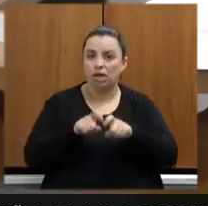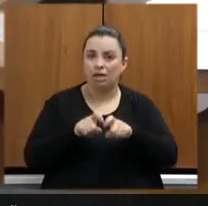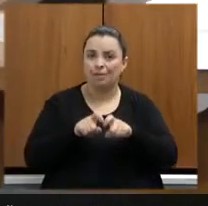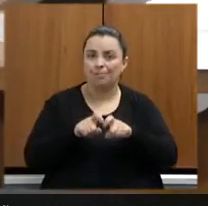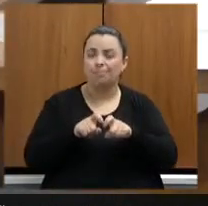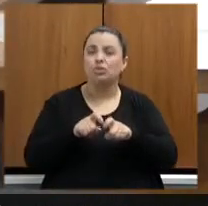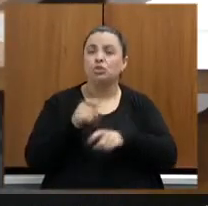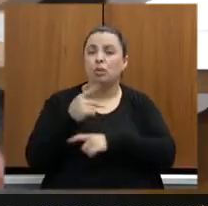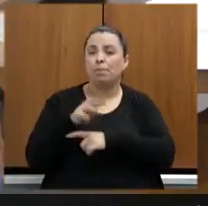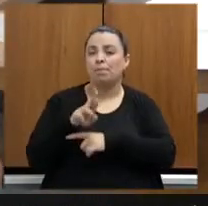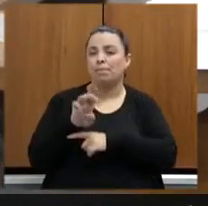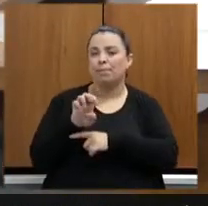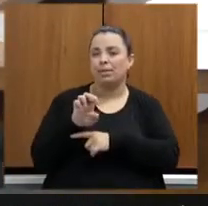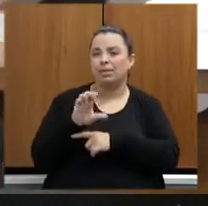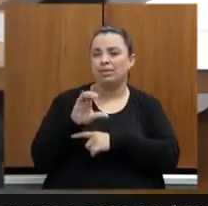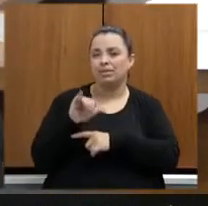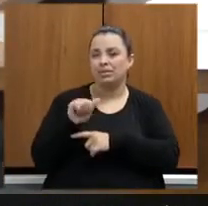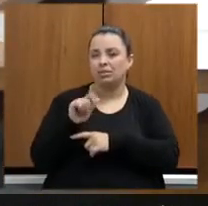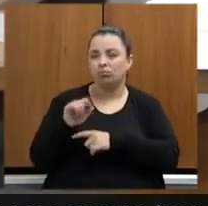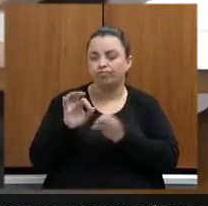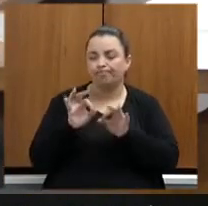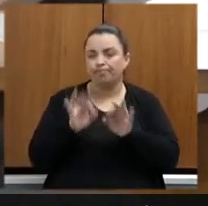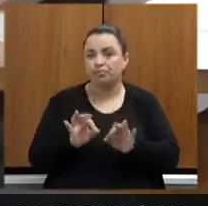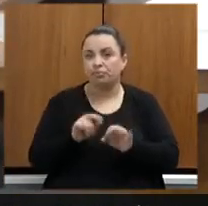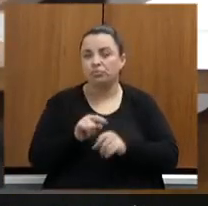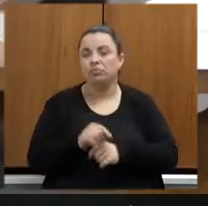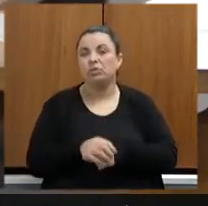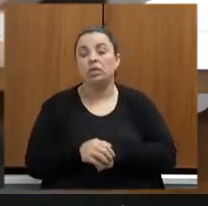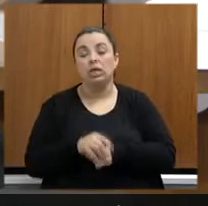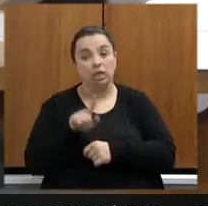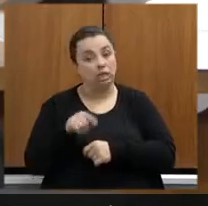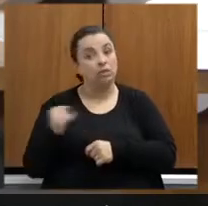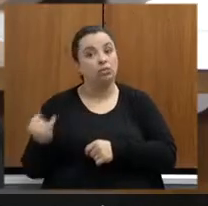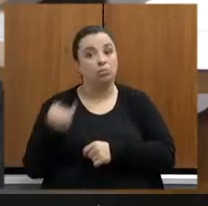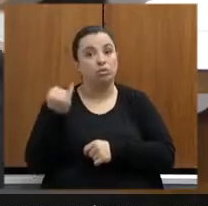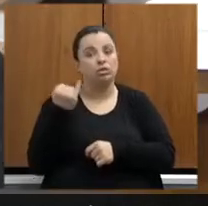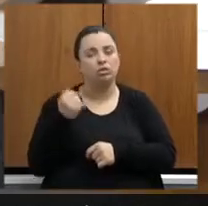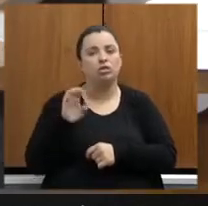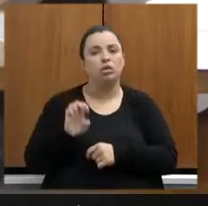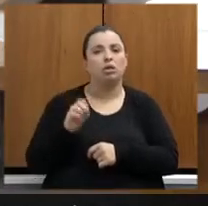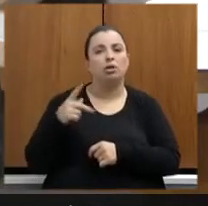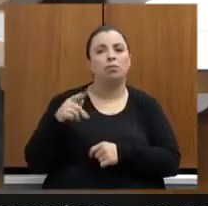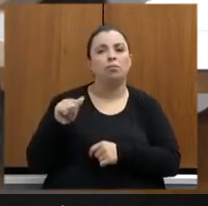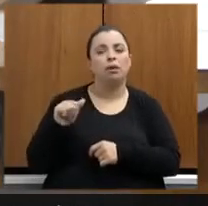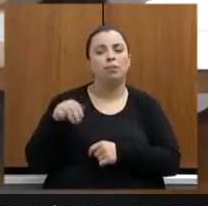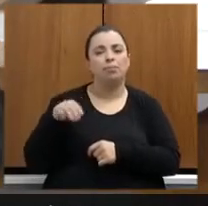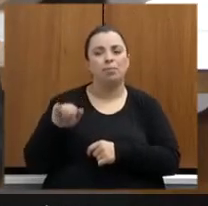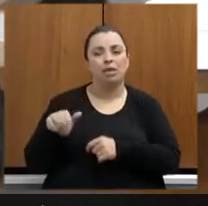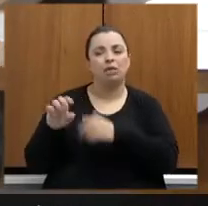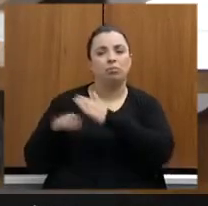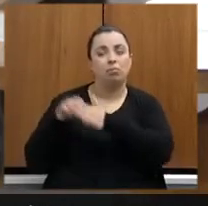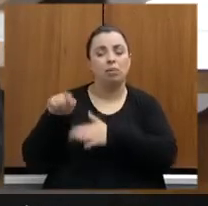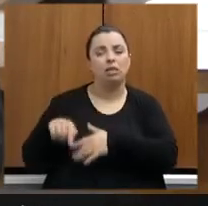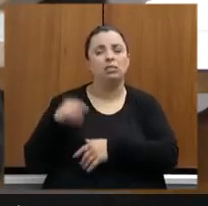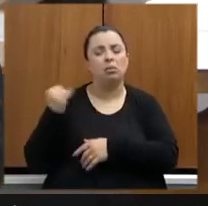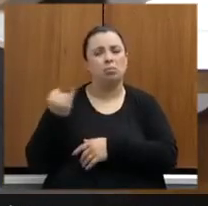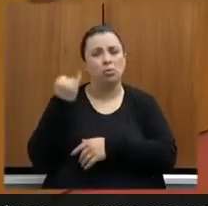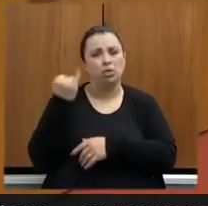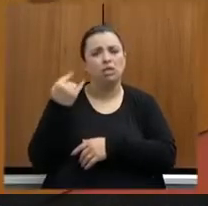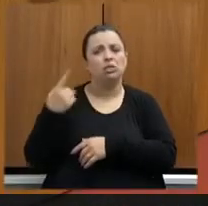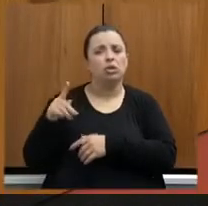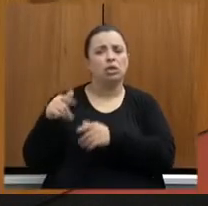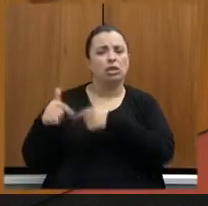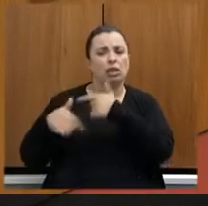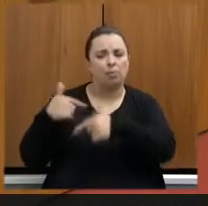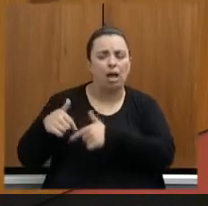é e que ela a EPAMIG a gente sabe do trabalho que é feito uma pesquisa e